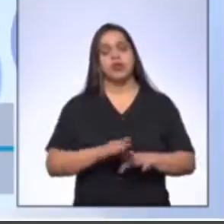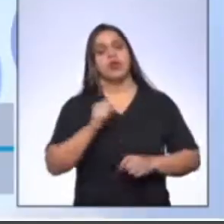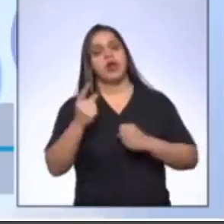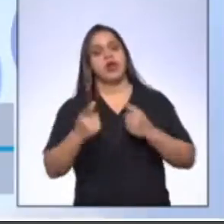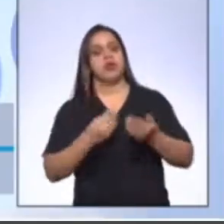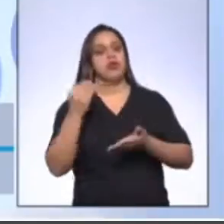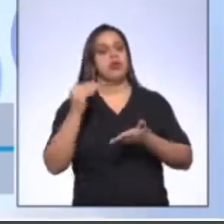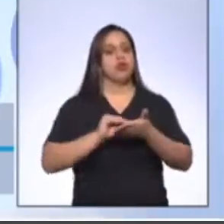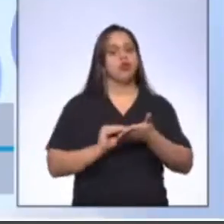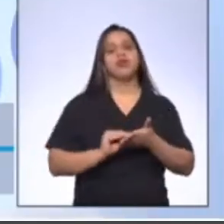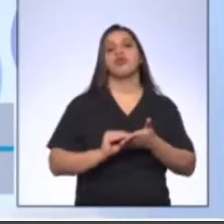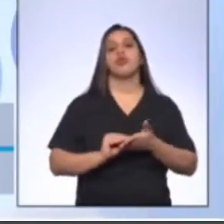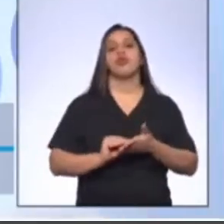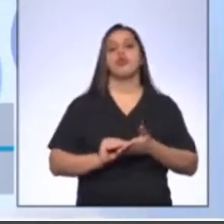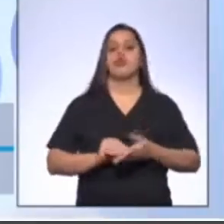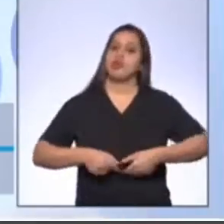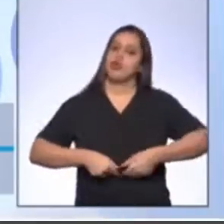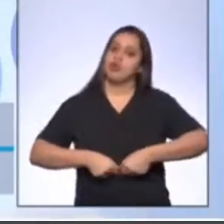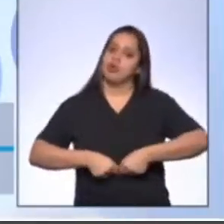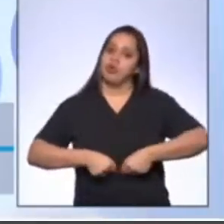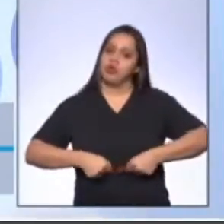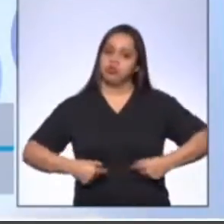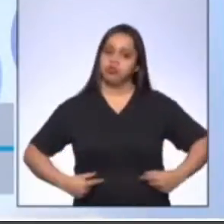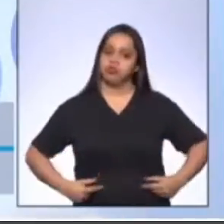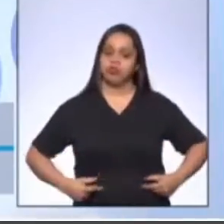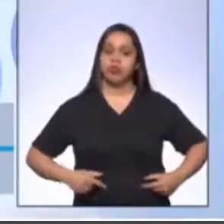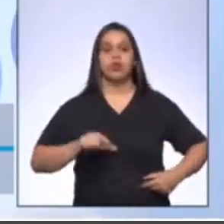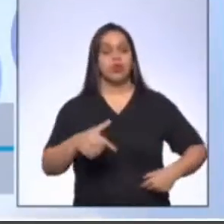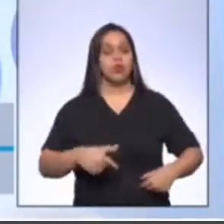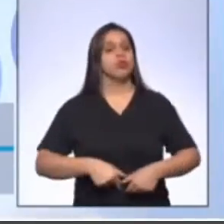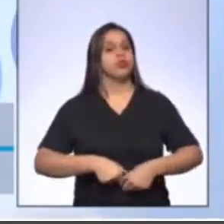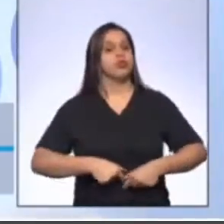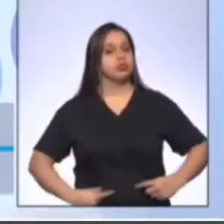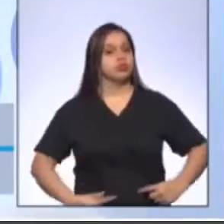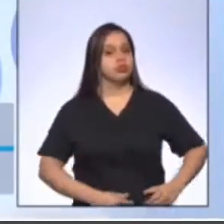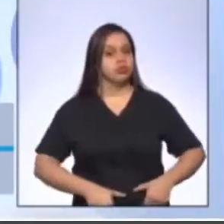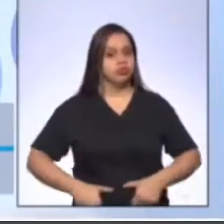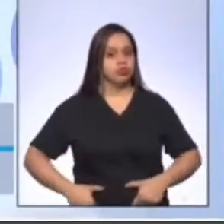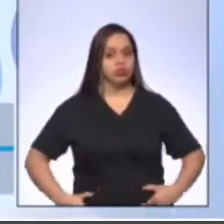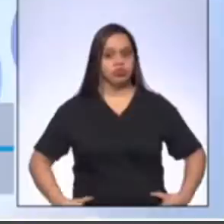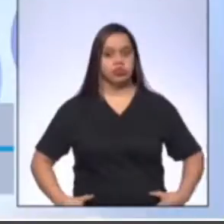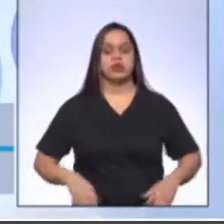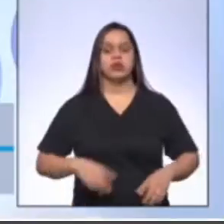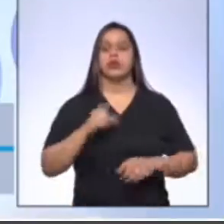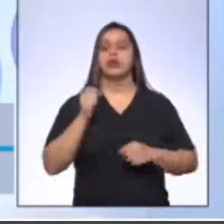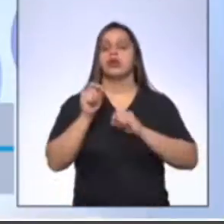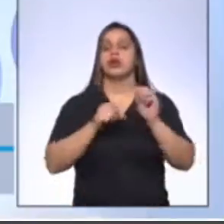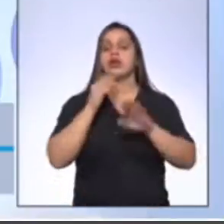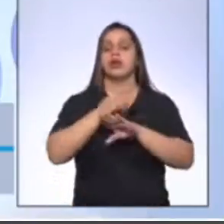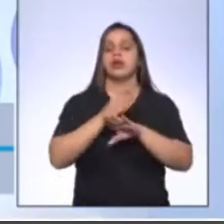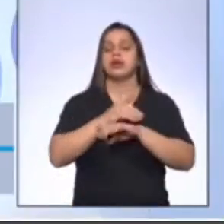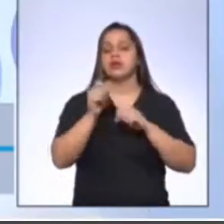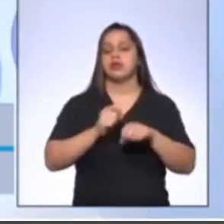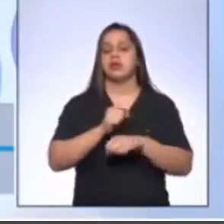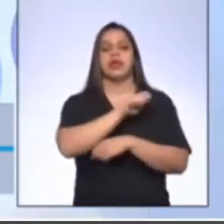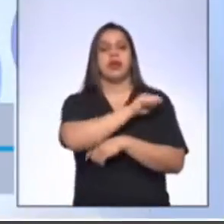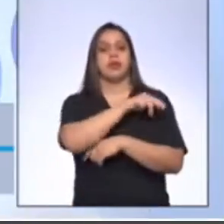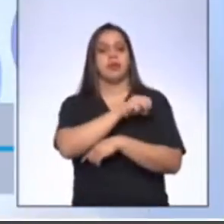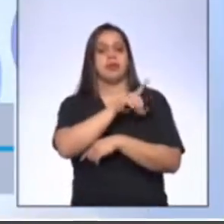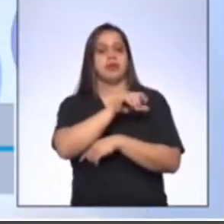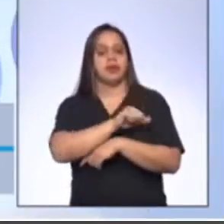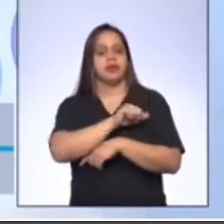mas muitos já escreveram delgado é o caso das participações aí da amanda nós temos a ana